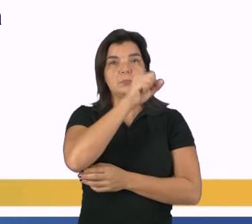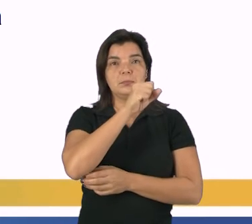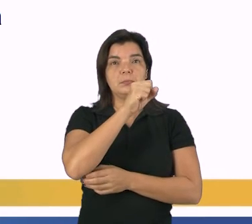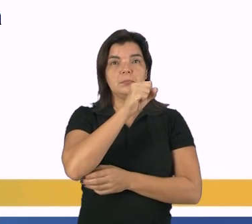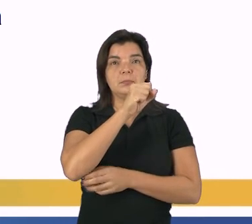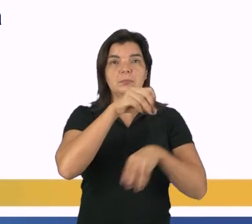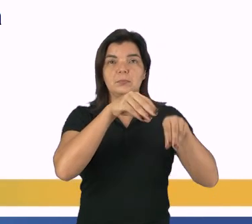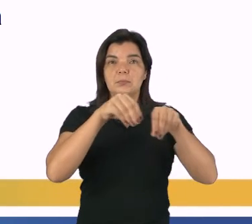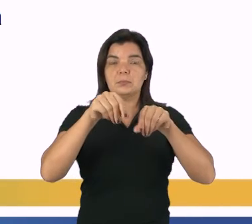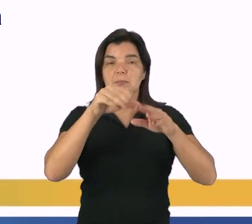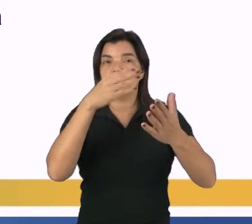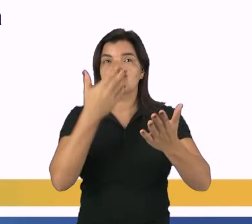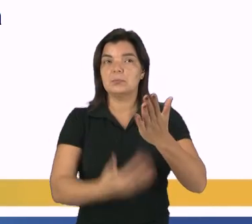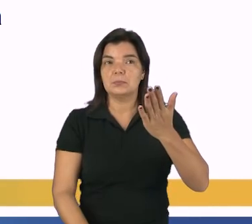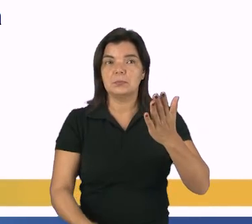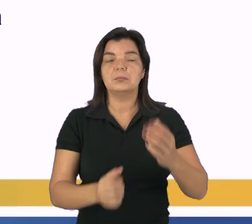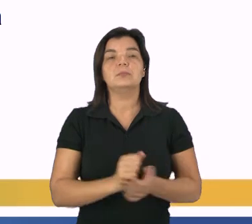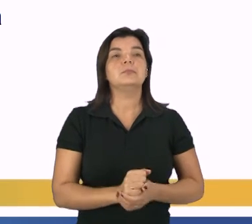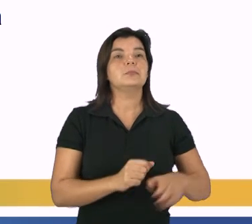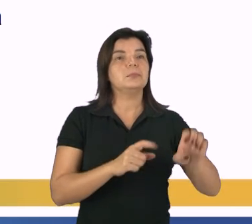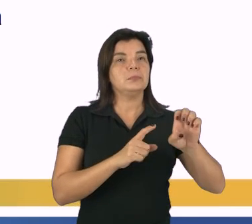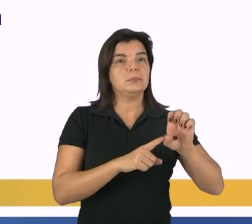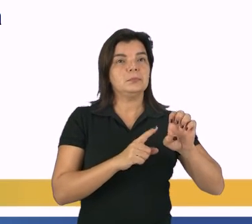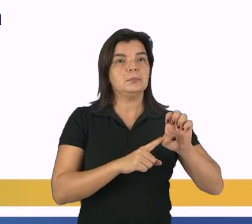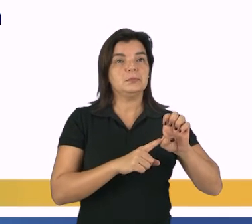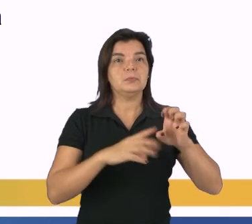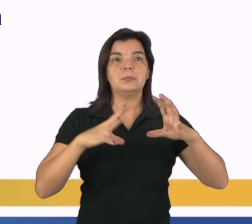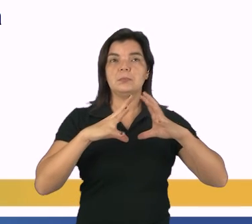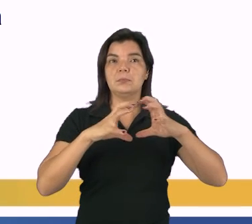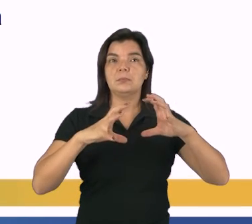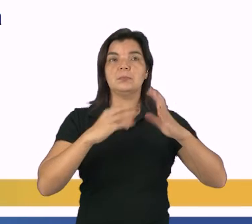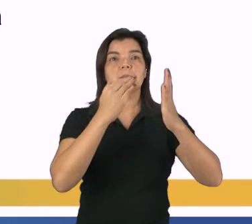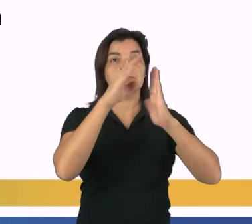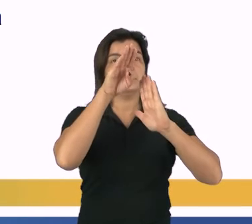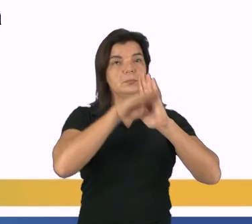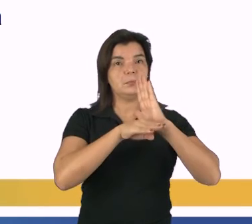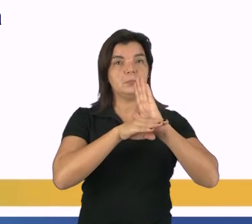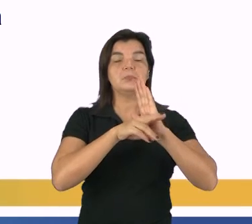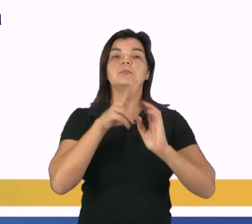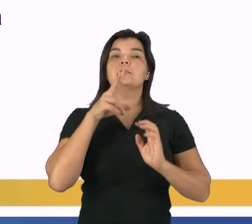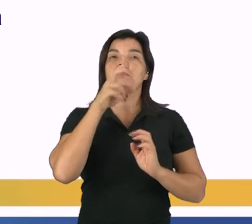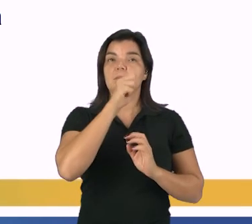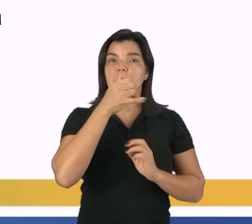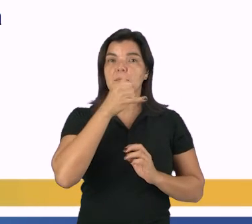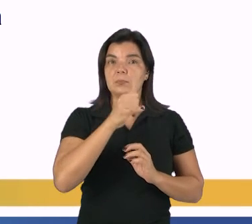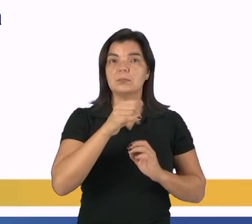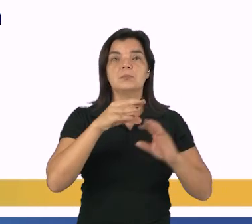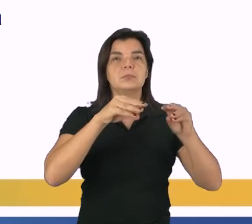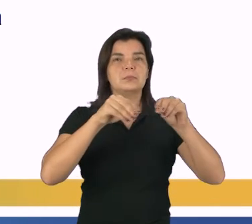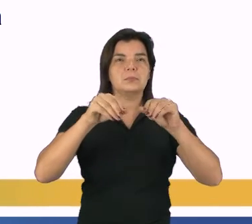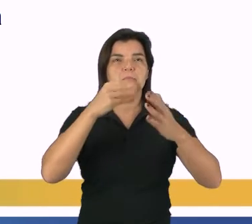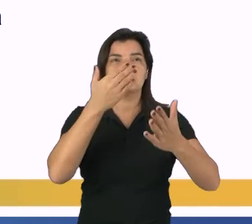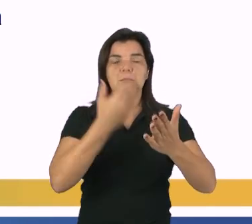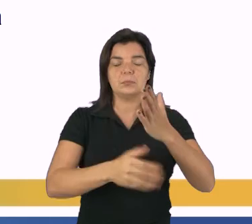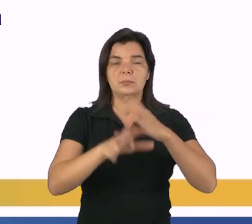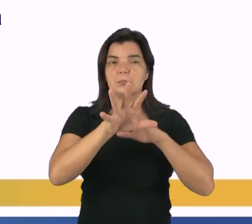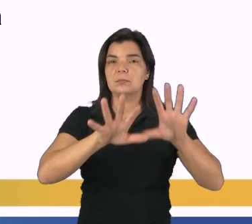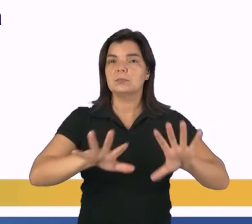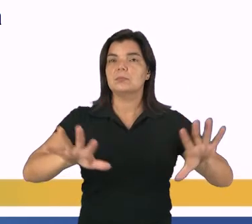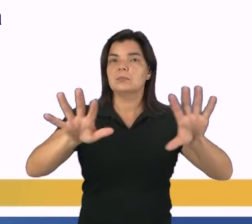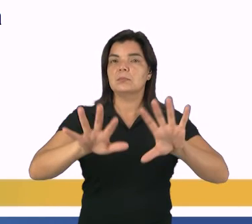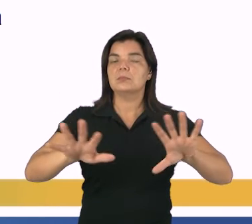a gravidade ainda equilibraria a força eletrostática e as partículas de poeira também flutuariam. Letra C, a gravidade